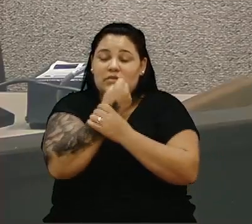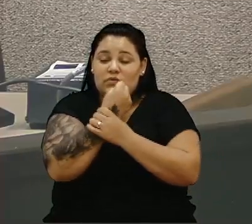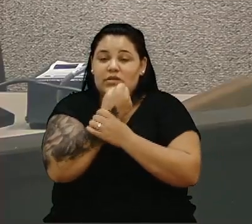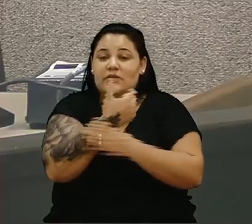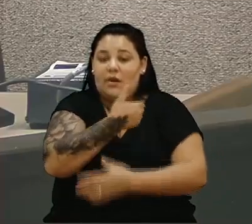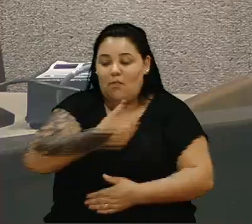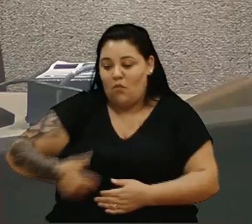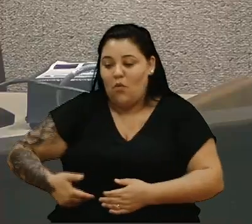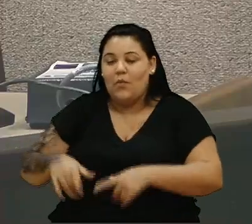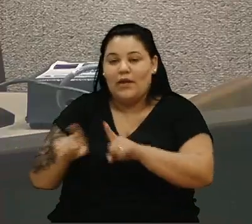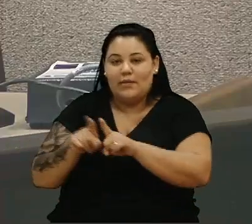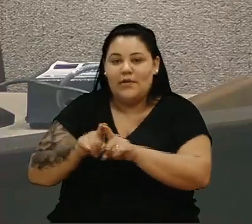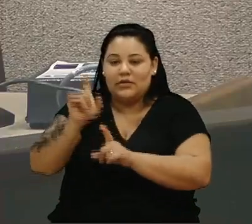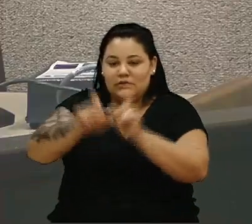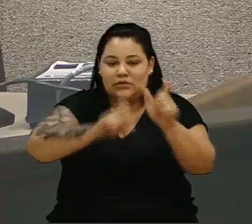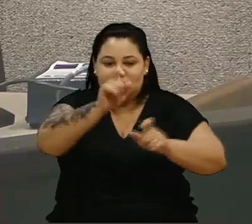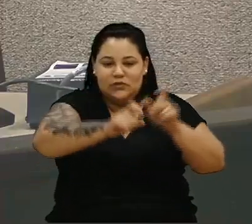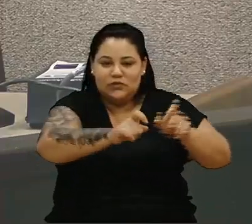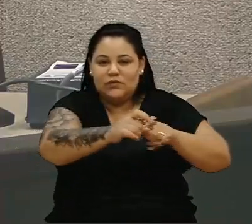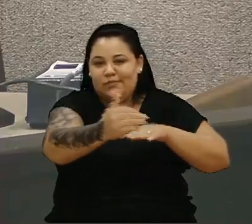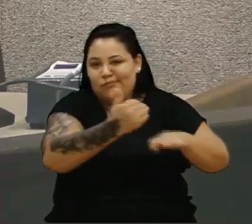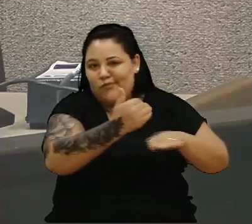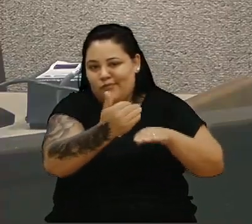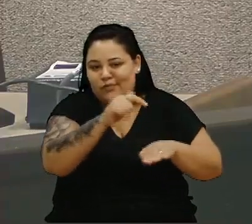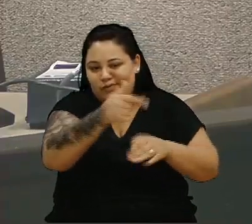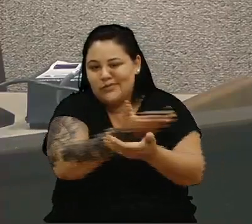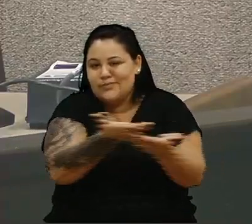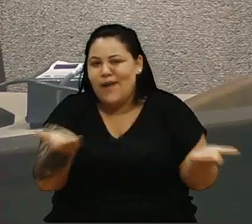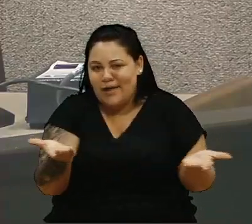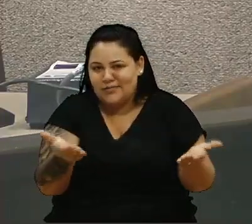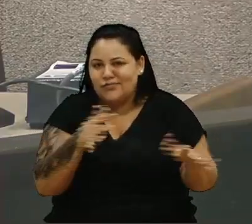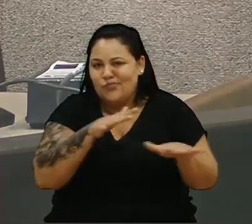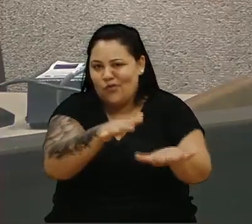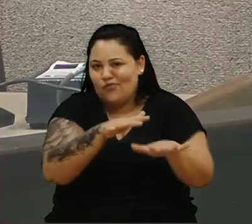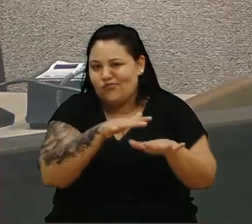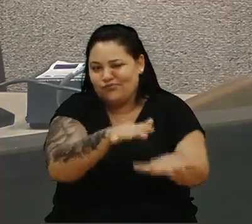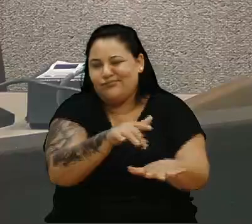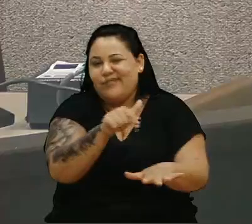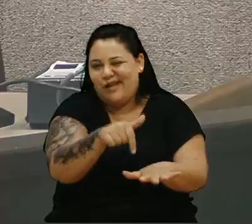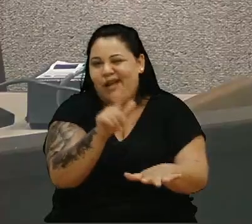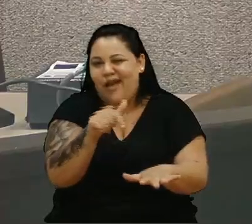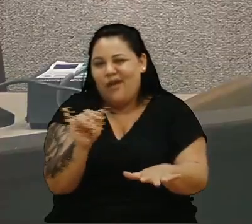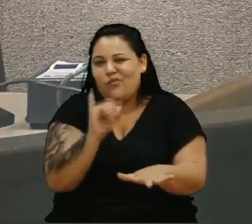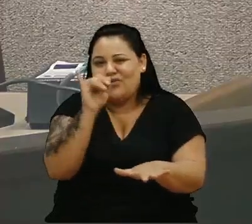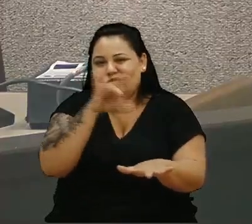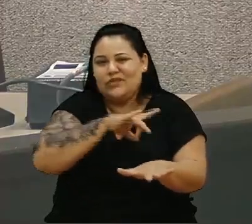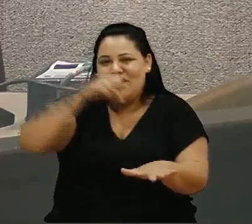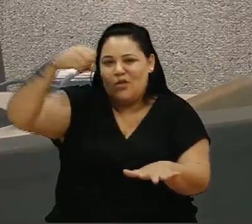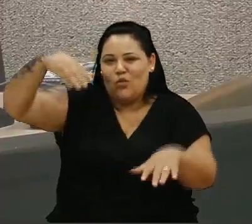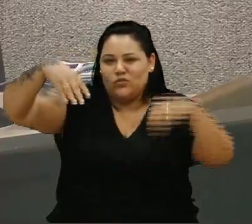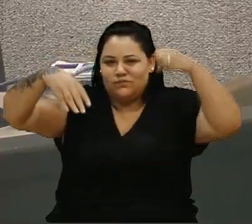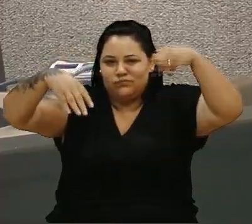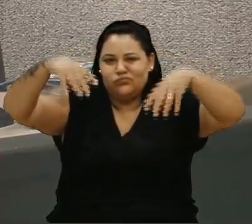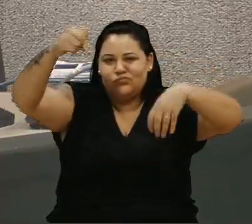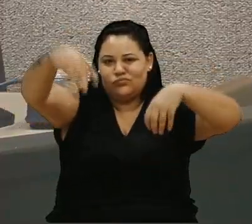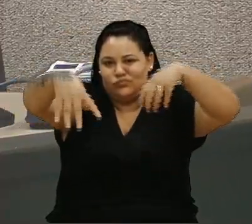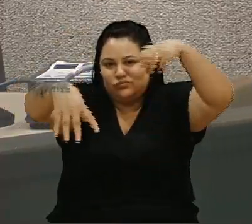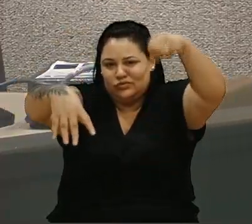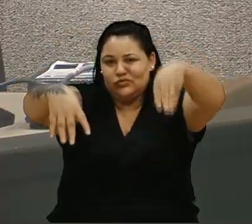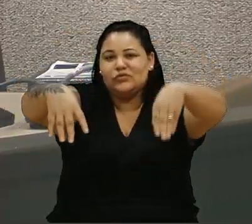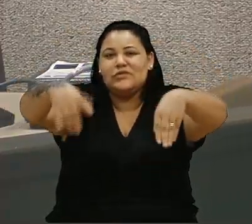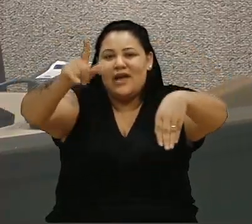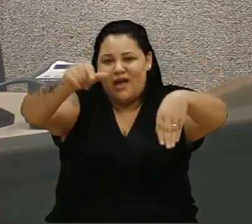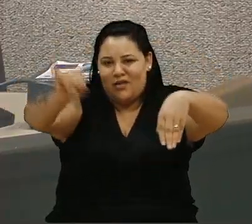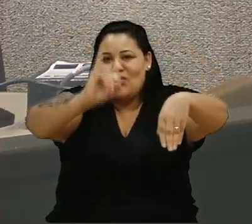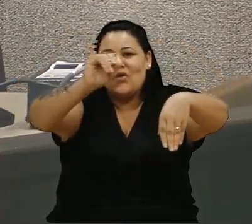pública, né? Das pessoas que transitam naquele espaço. Então, é muito importante. Apesar de a gente ter conseguido